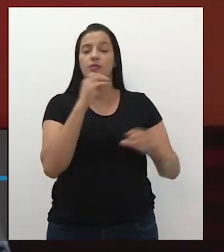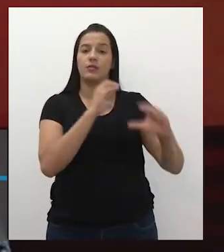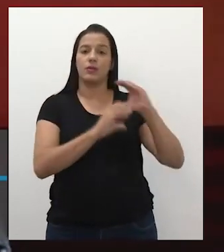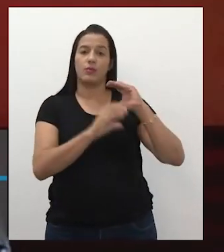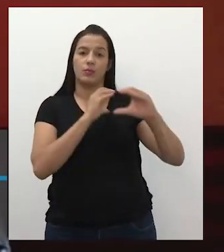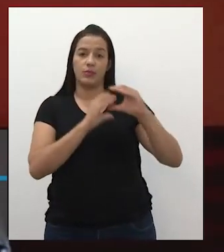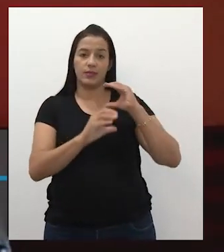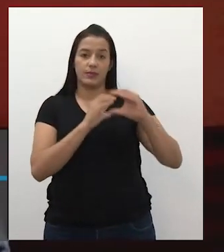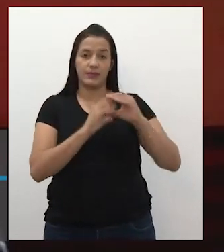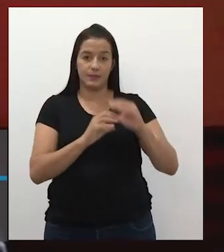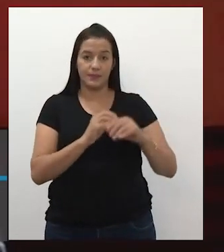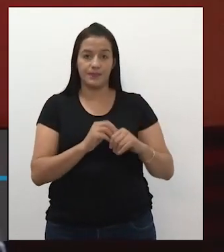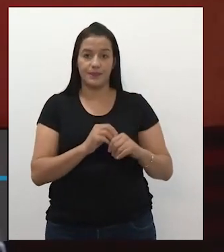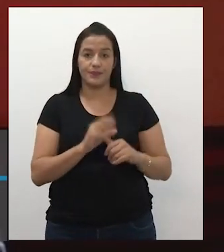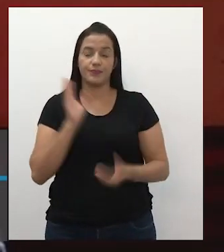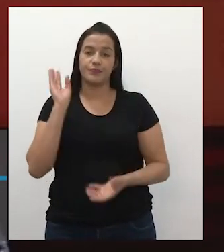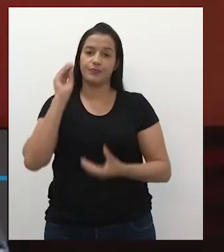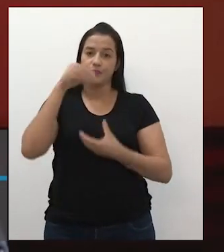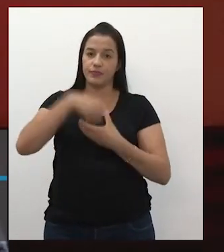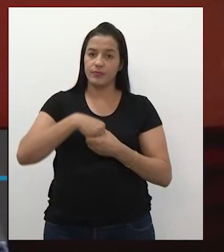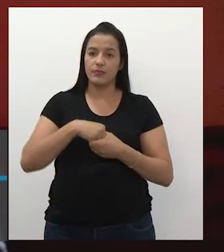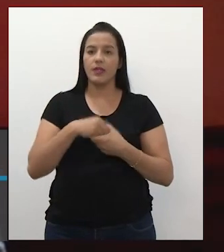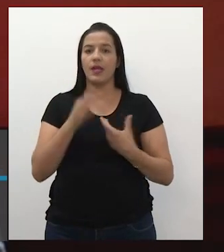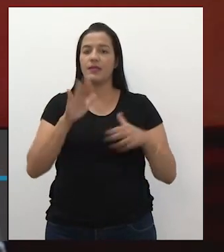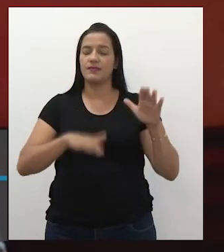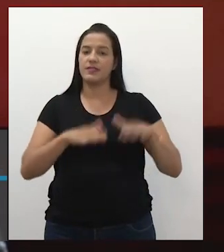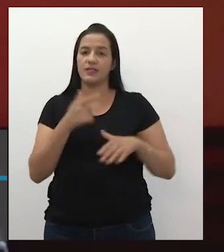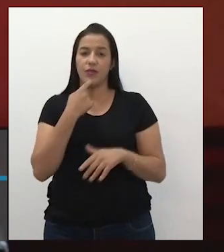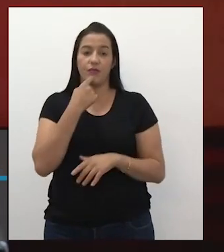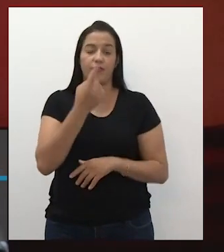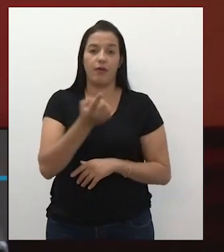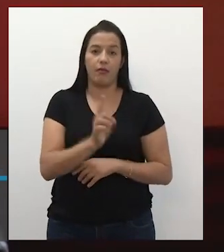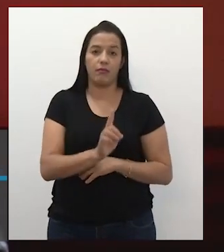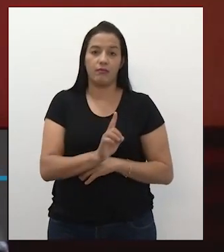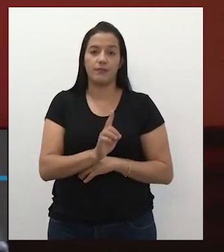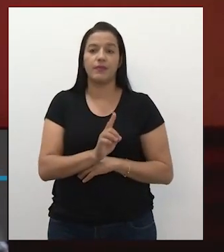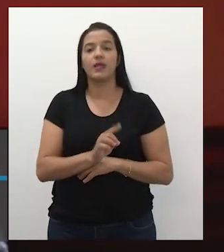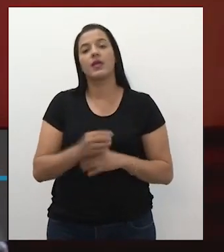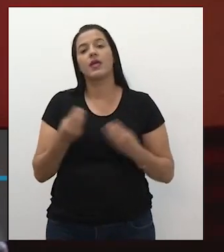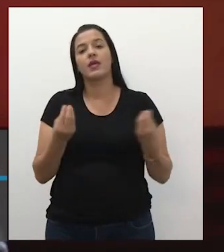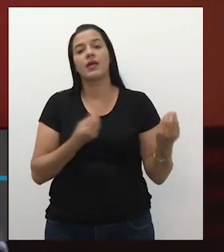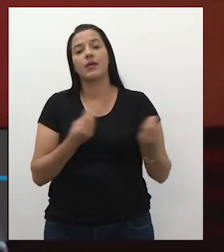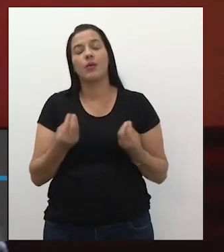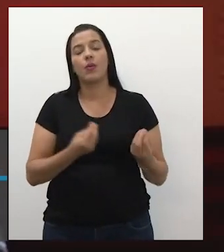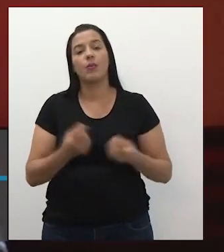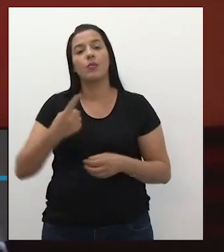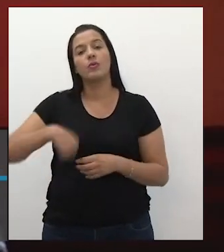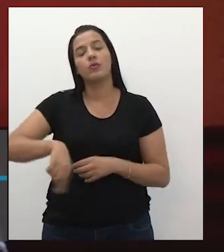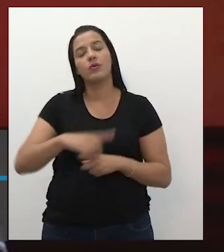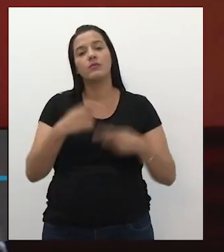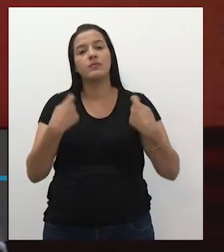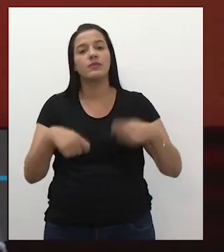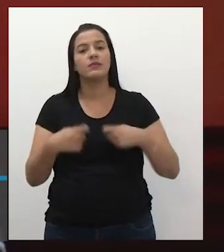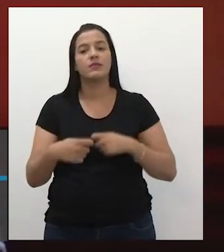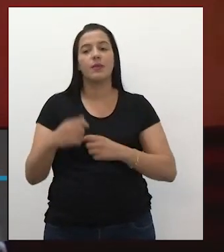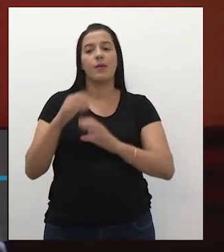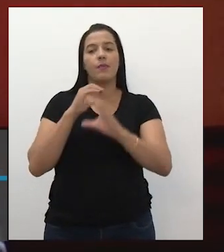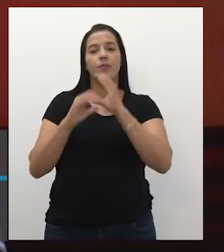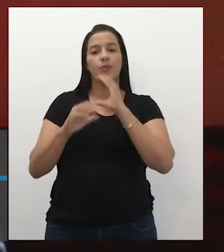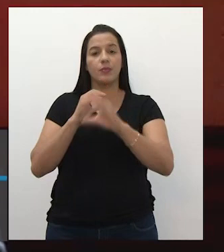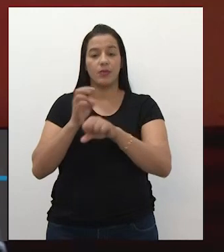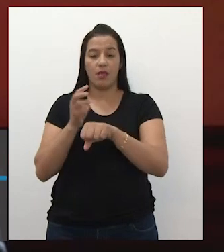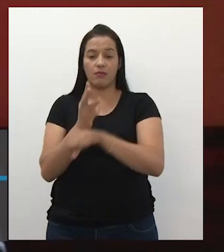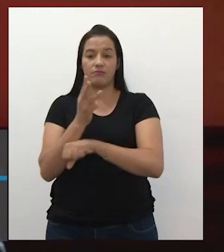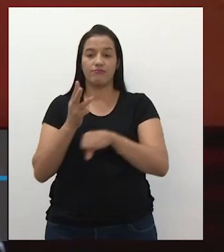comunicação que acontece, que é não verbal, né? E como a gente tem se comunicado tanto pelo